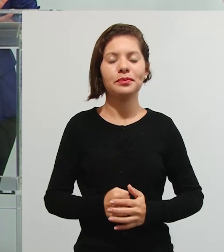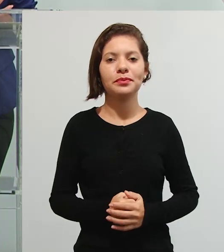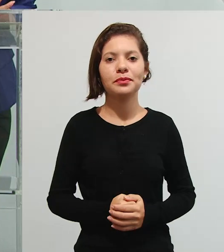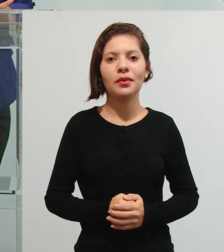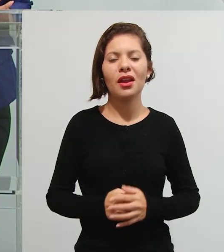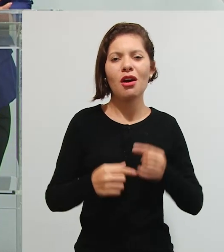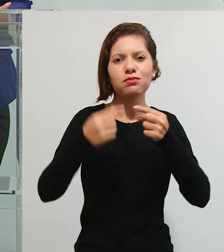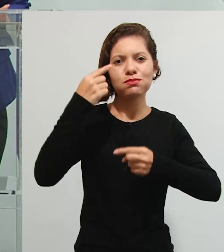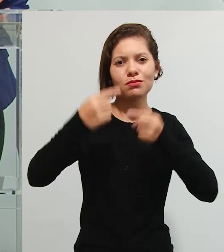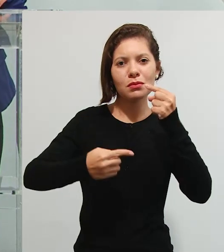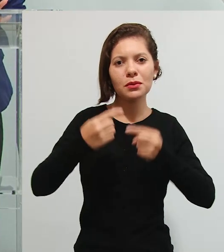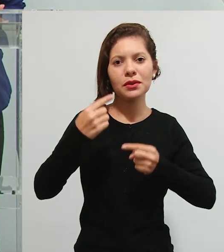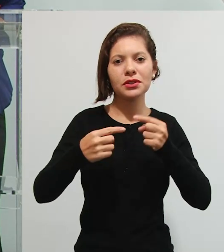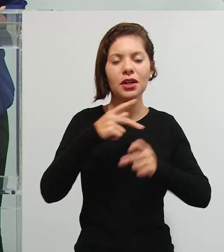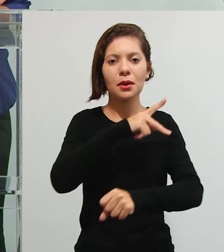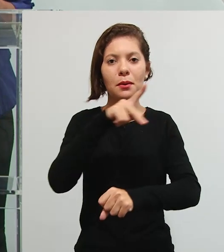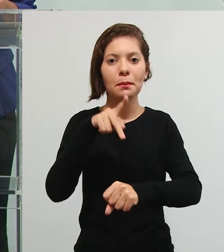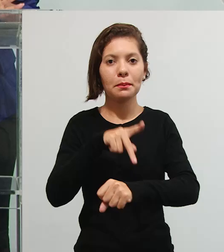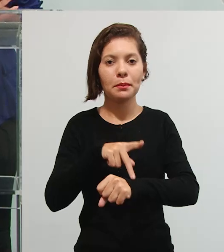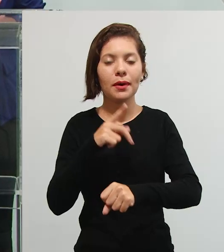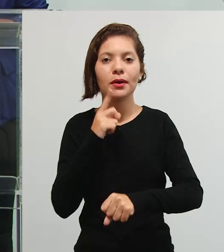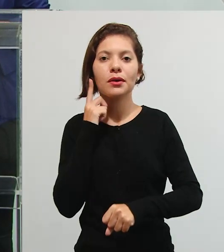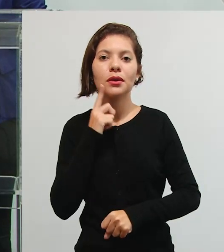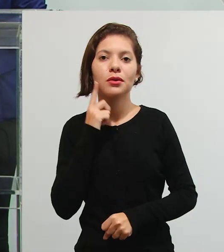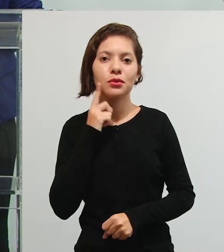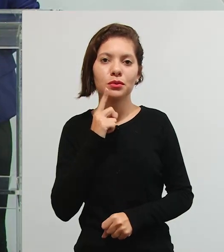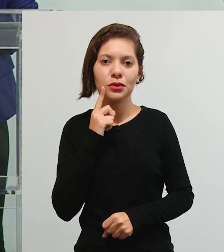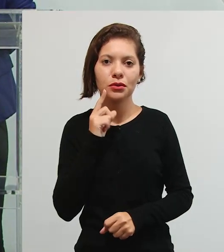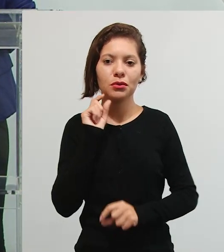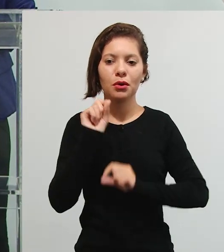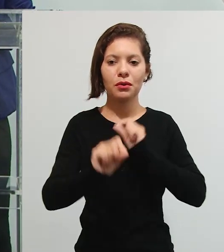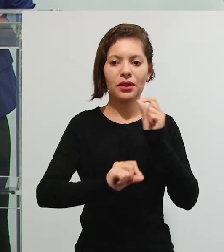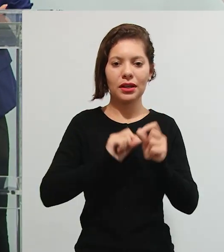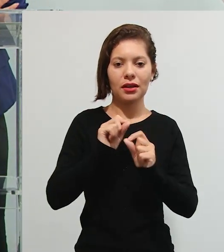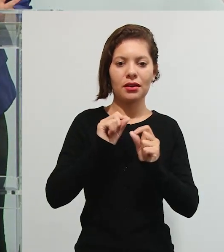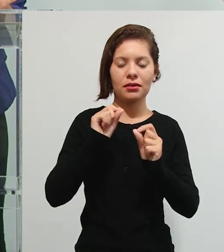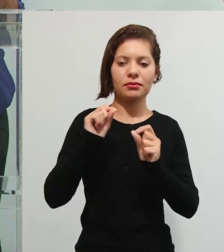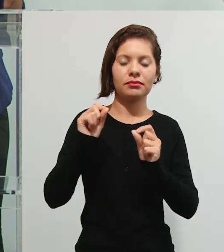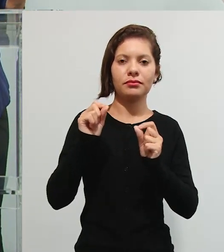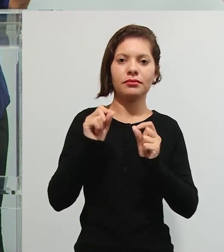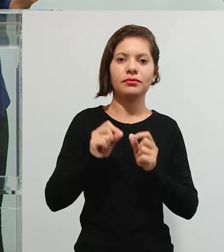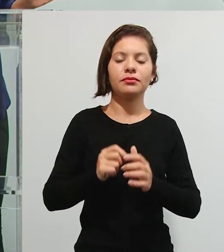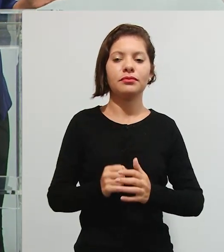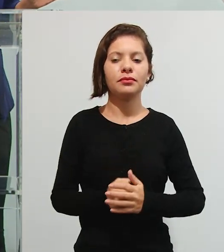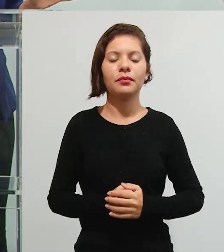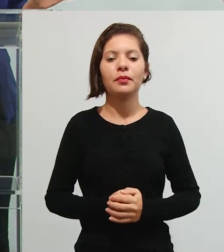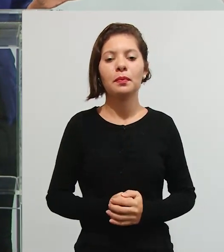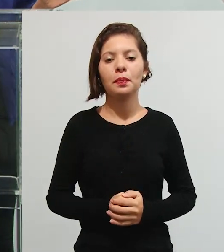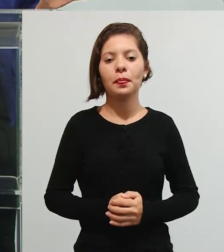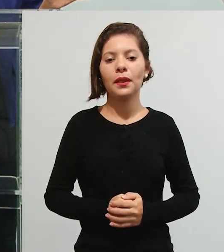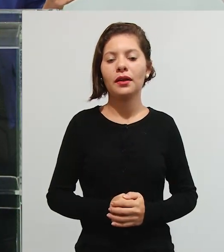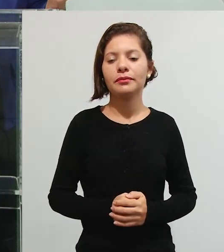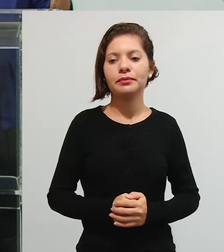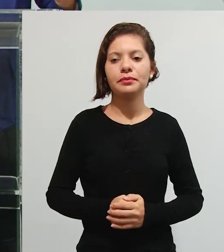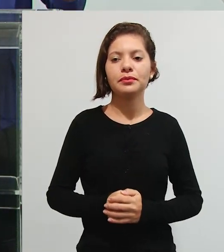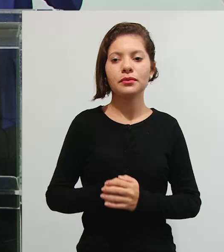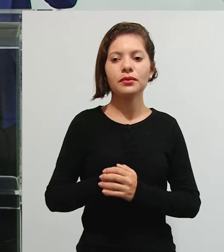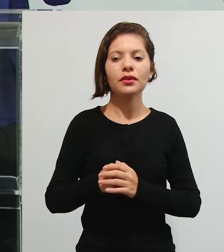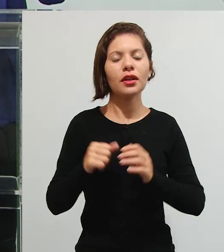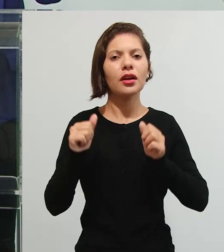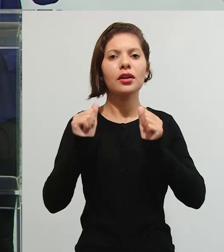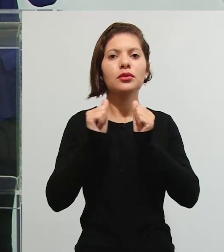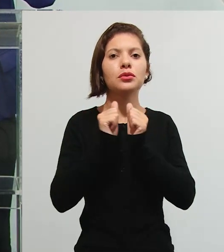Estados Unidos é uma política de expansão de domínio hegemônico. E nessa expansão de domínio hegemônico